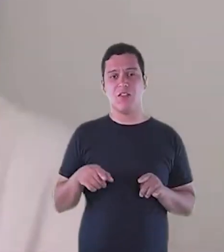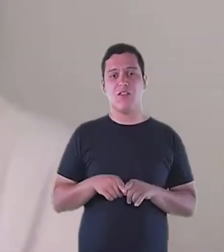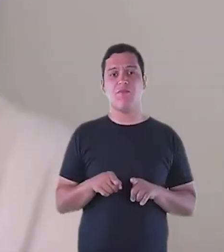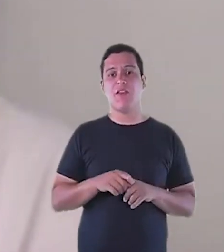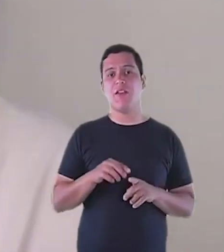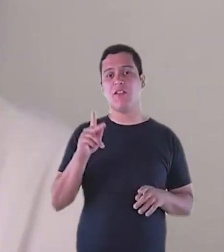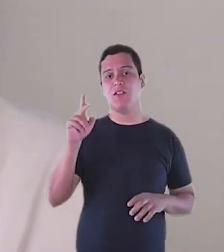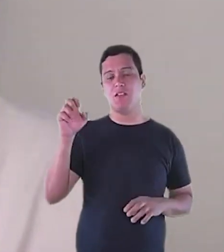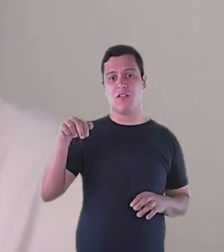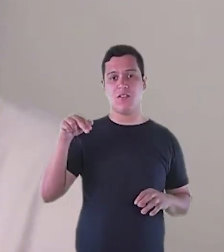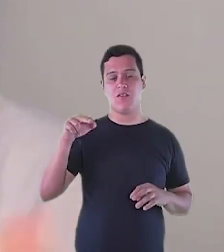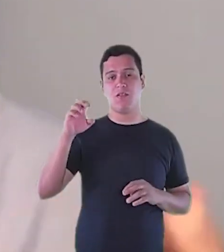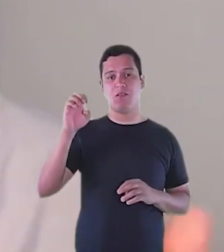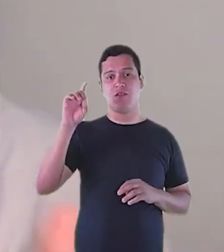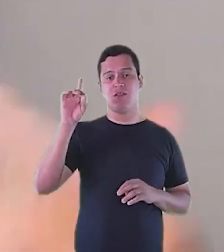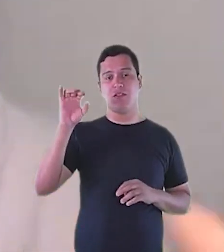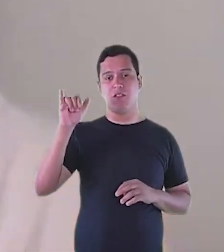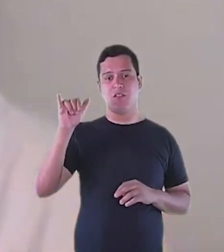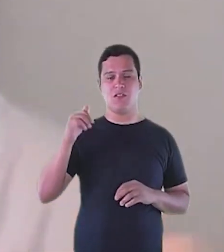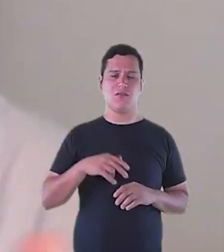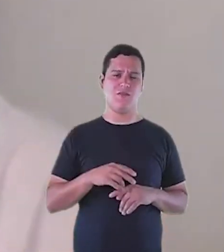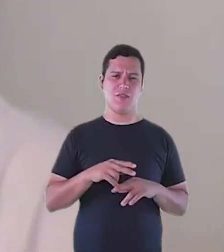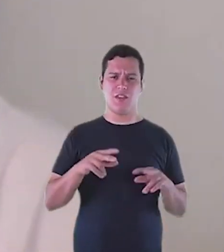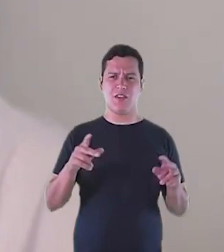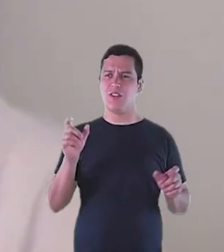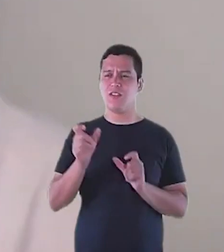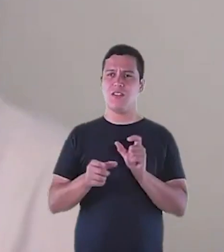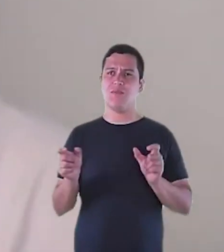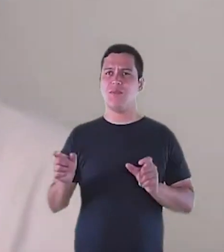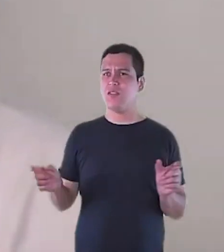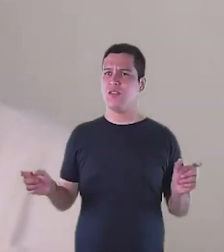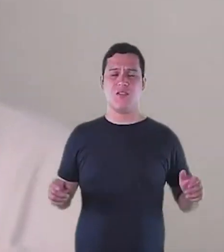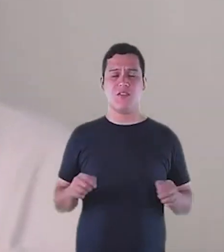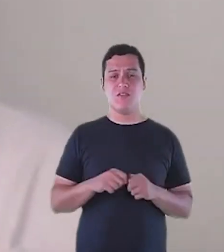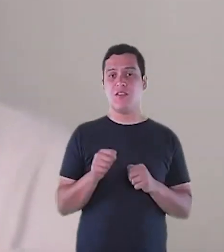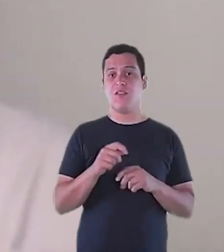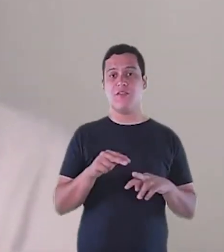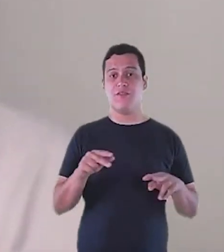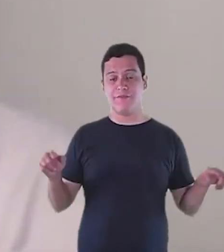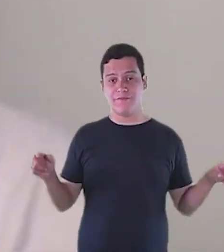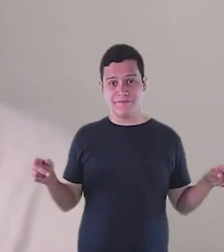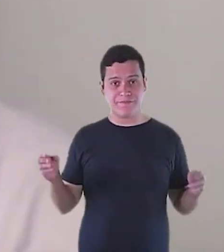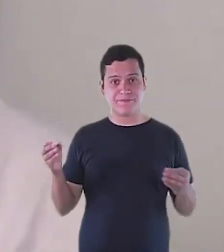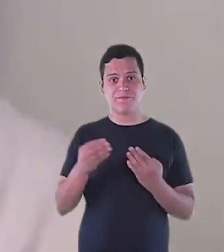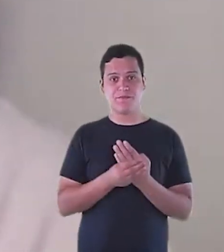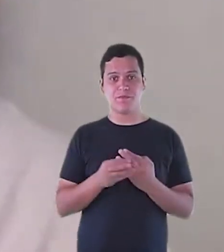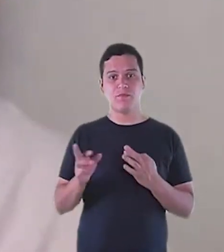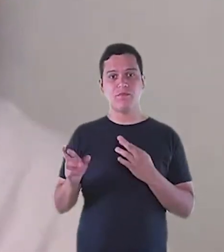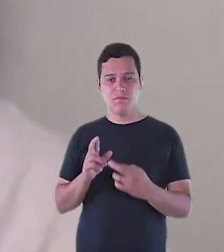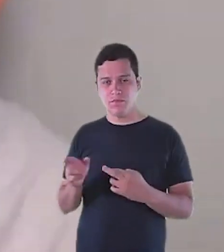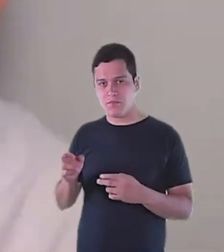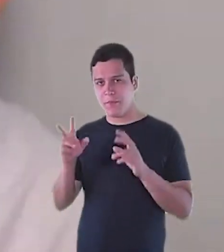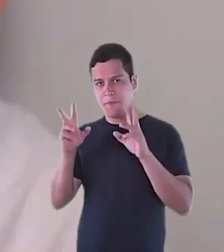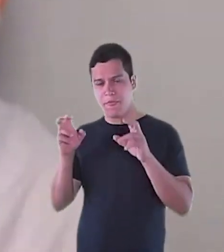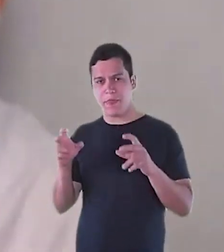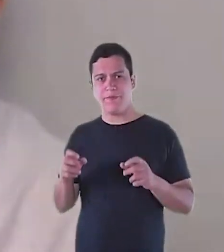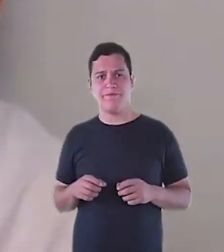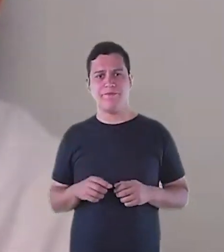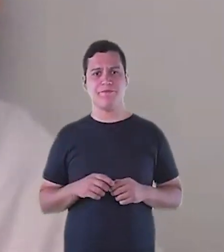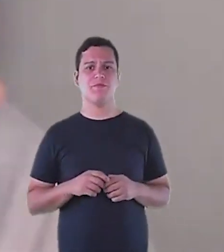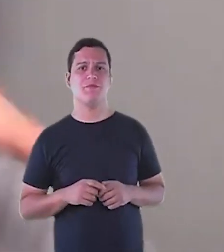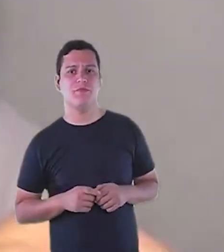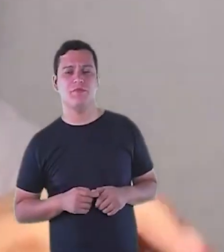imperdível, que é A Devassa da Devassa, e vários outros autores. Então, assim, o que eu faço é justamente jogar um